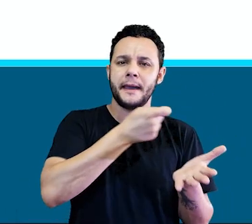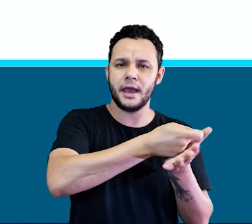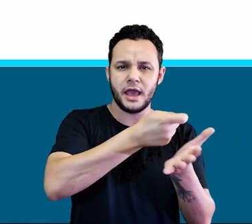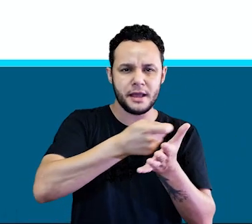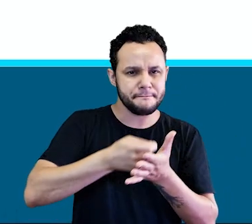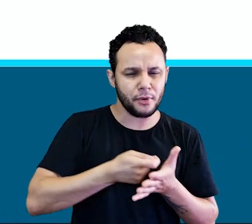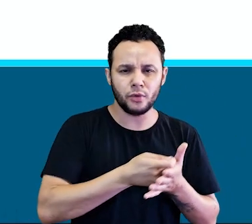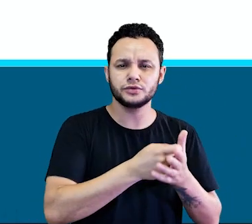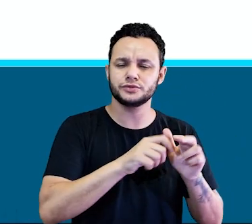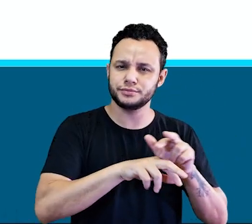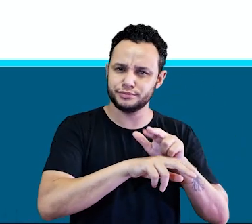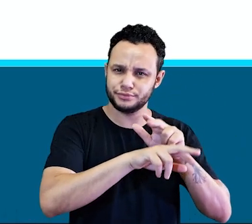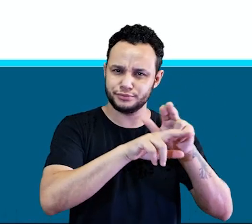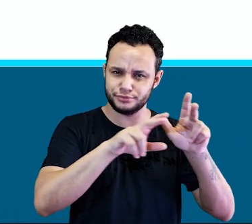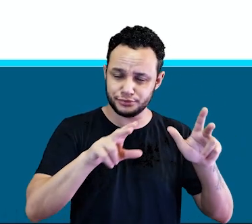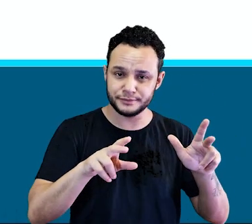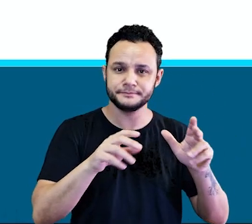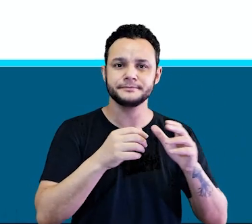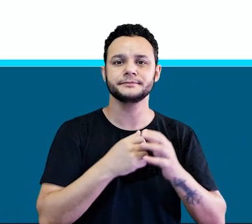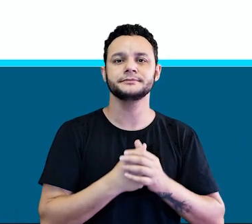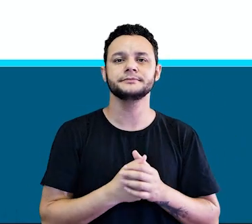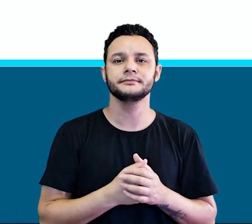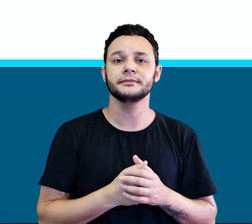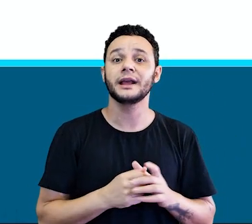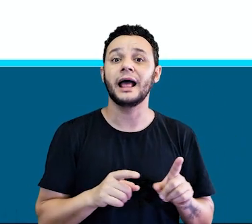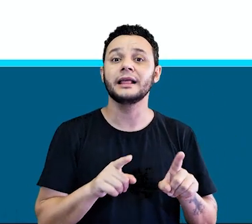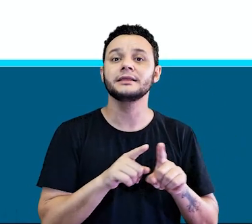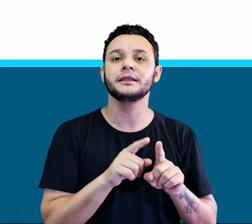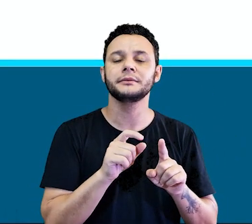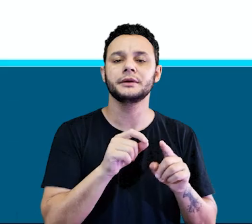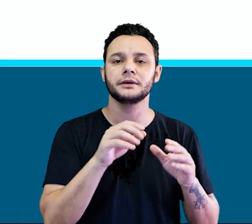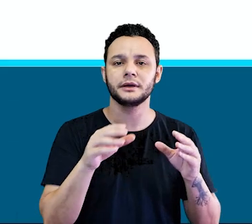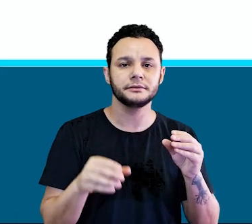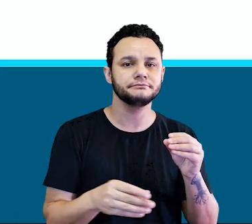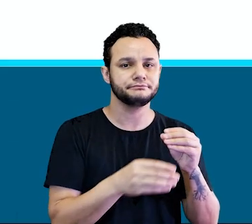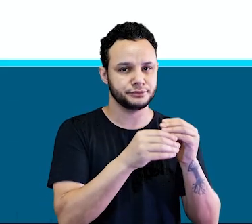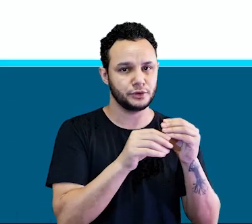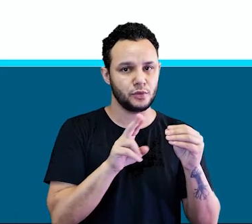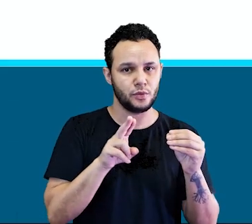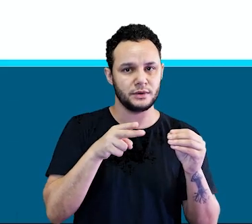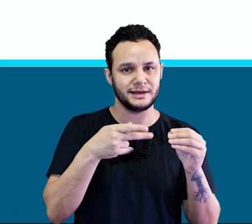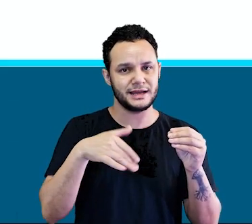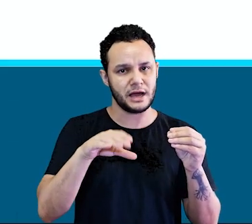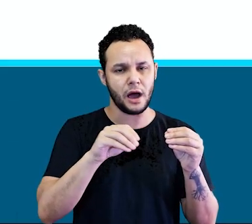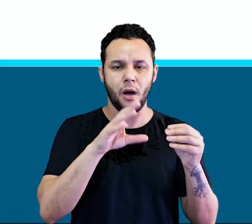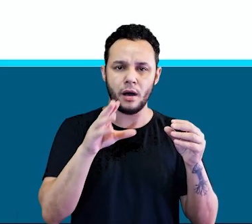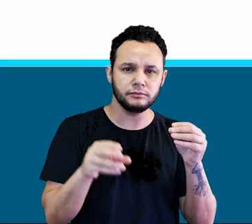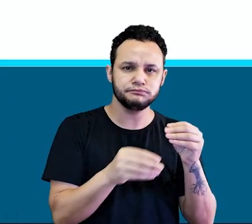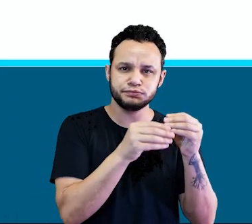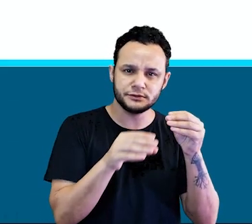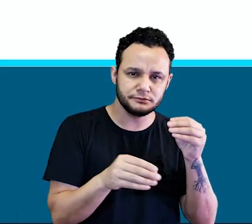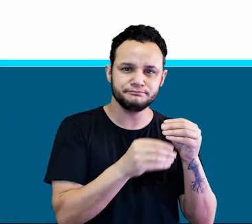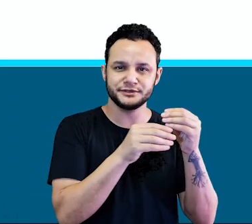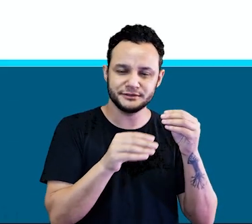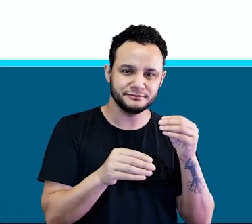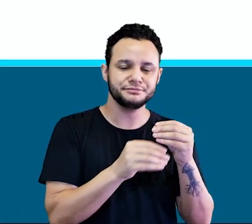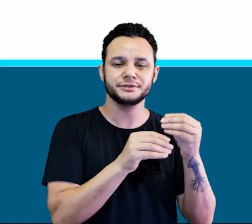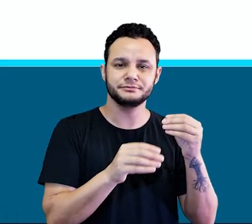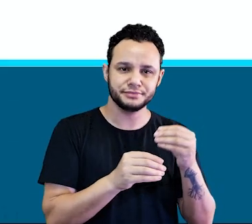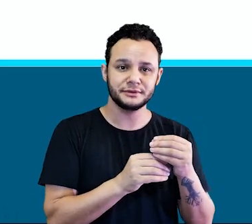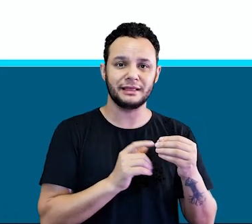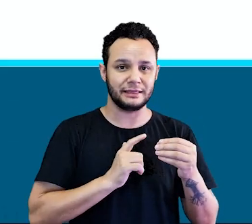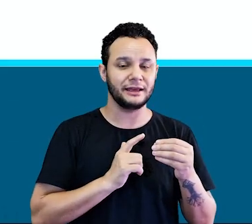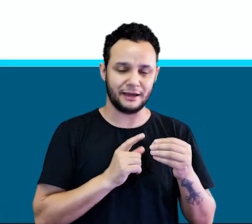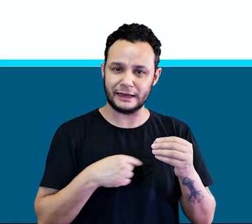impostos que fazem parte dessa cestinha. E, além disso, a gente também tem uma complementação da União. E aí, a gente tem sempre